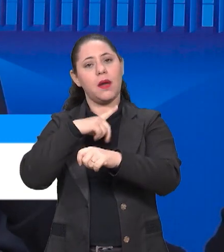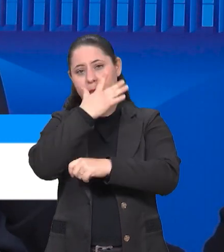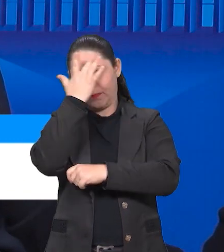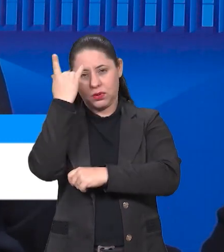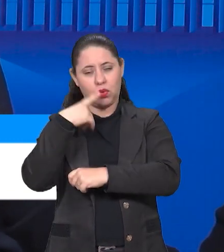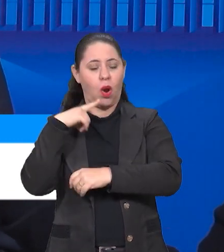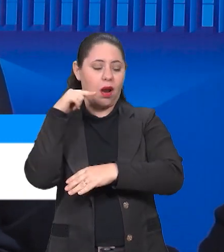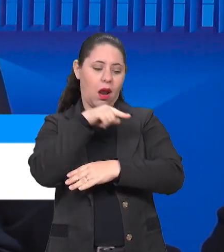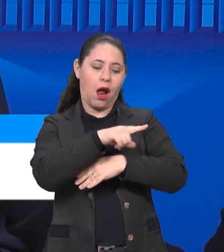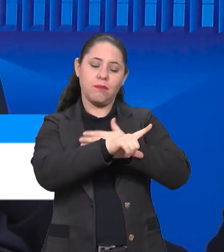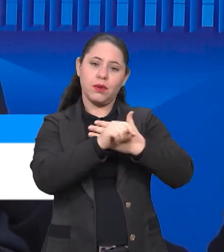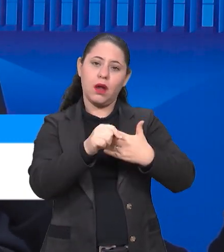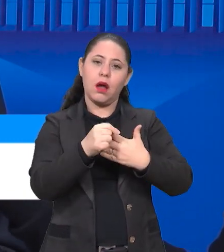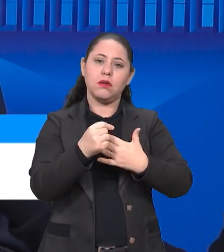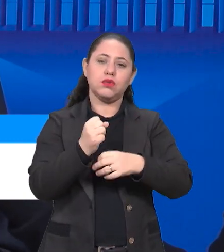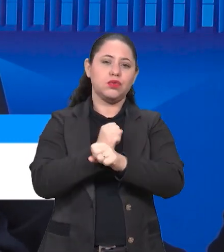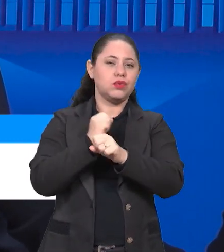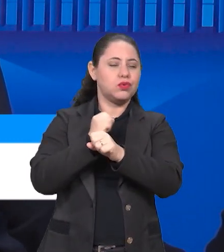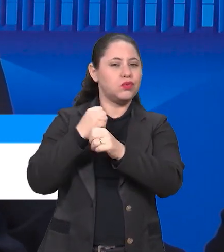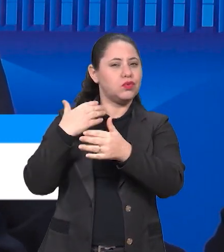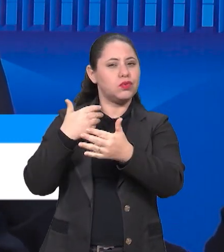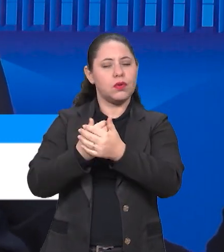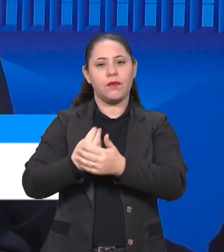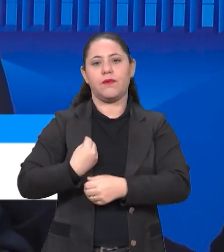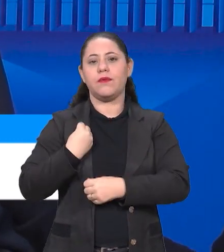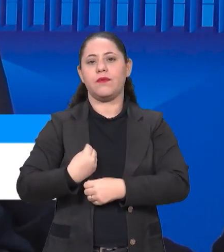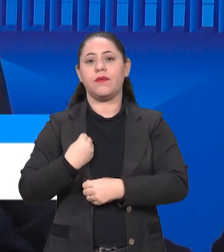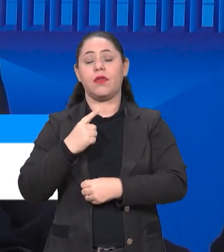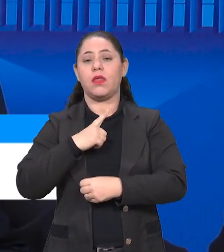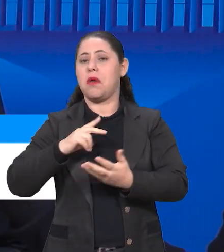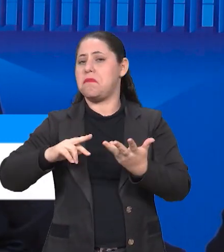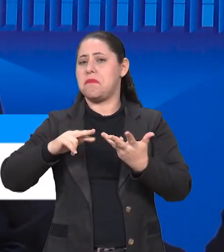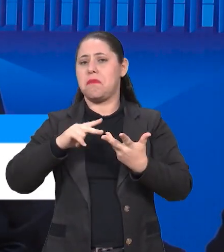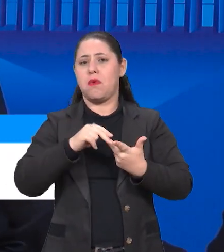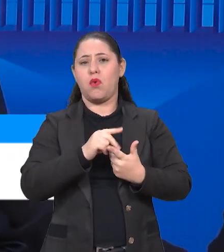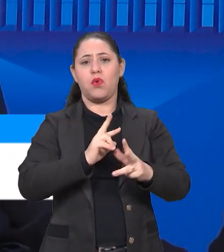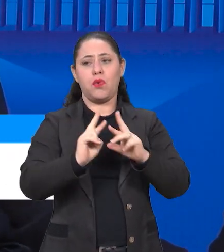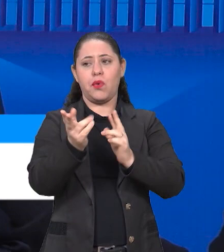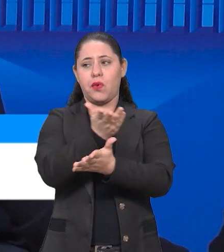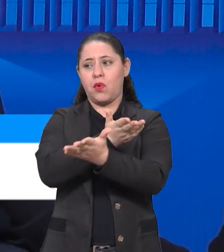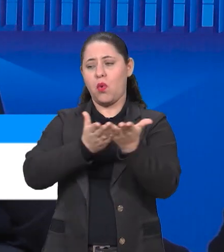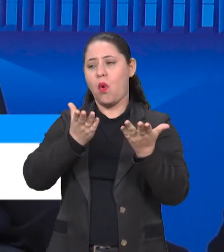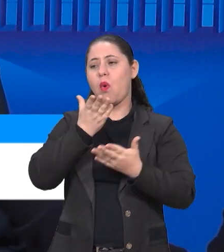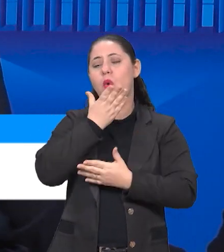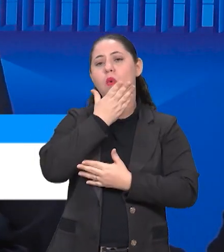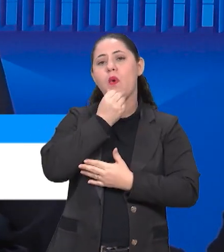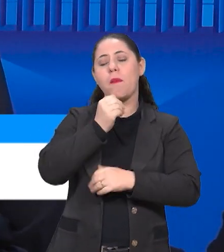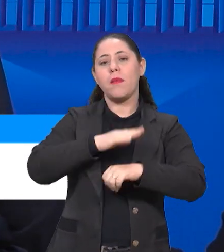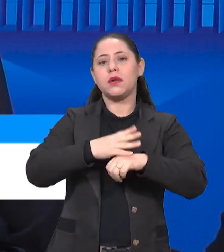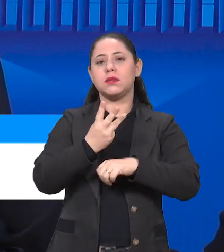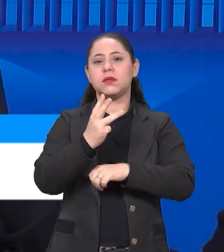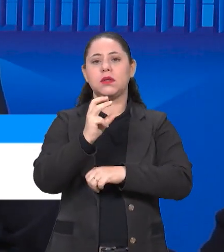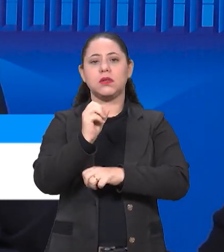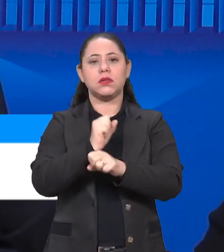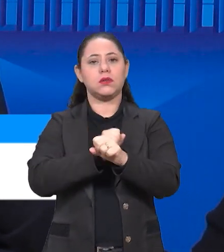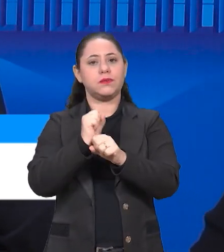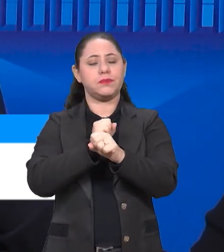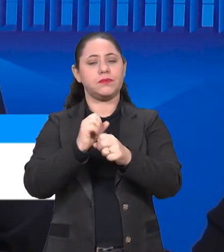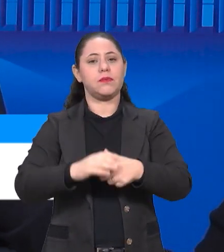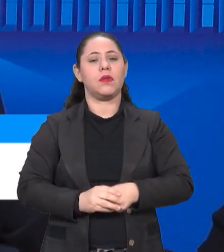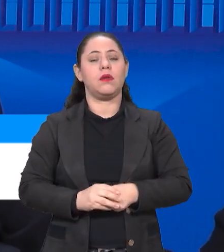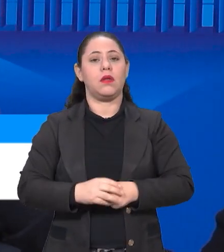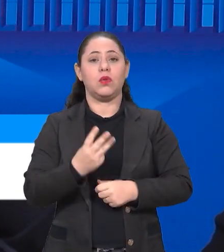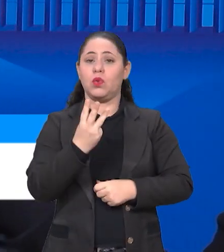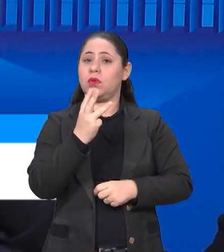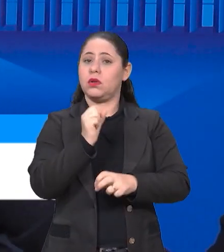existem pessoas que há muitos anos vivem no Pantanal. O Pantanal tem um convívio do homem pantaneiro de quase 300